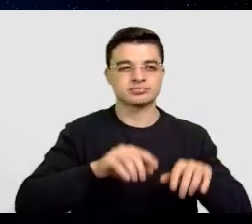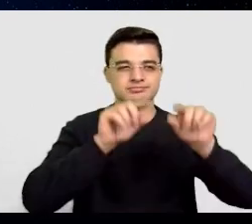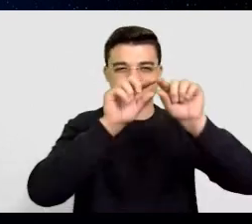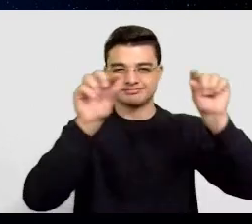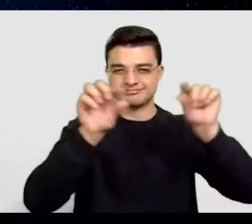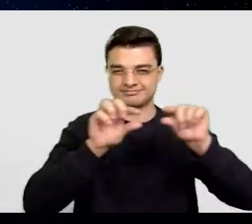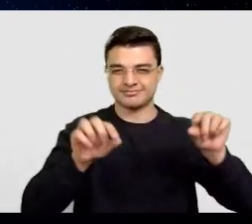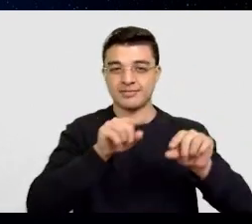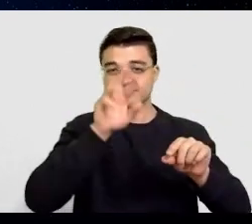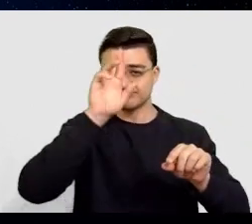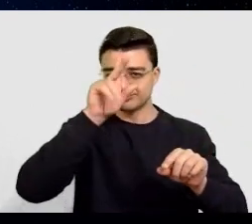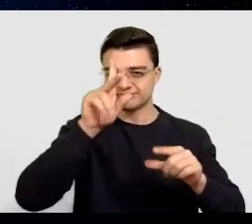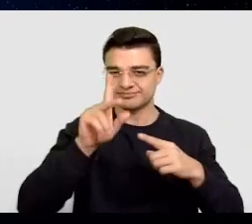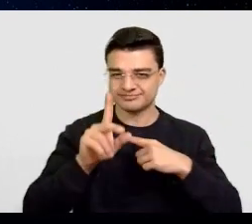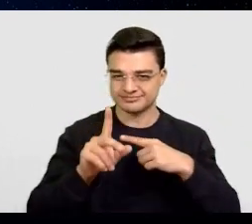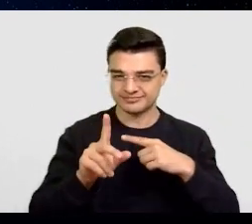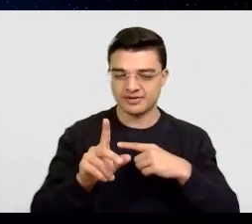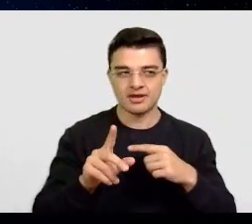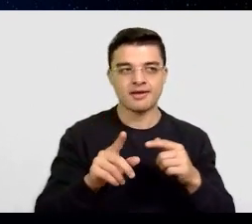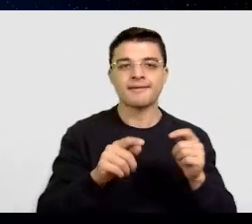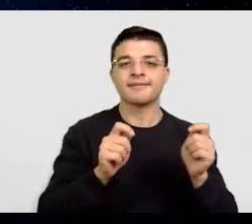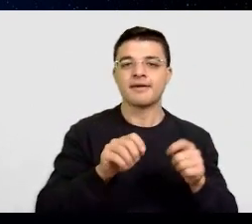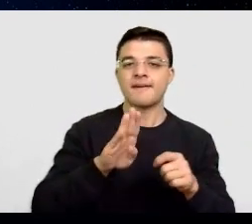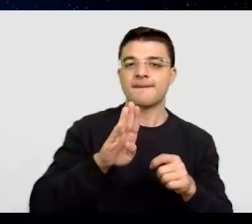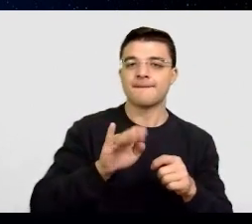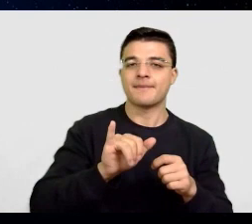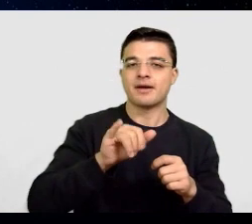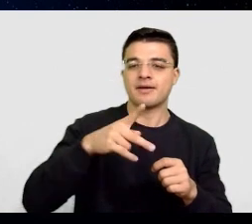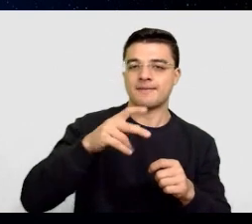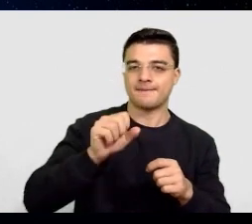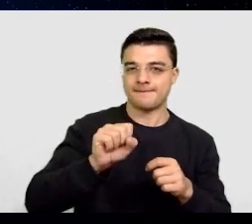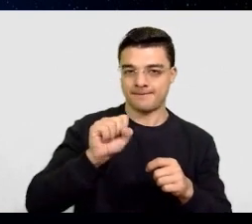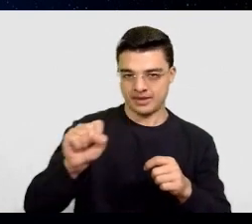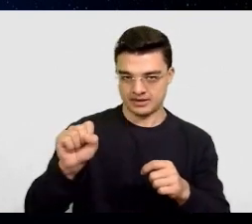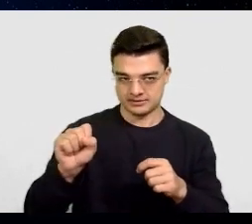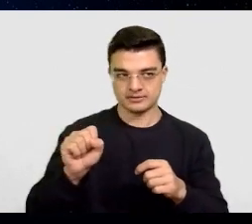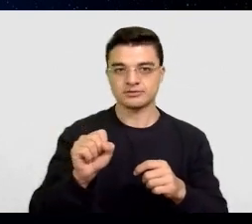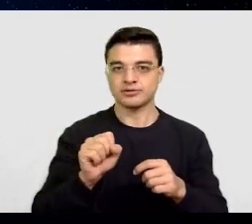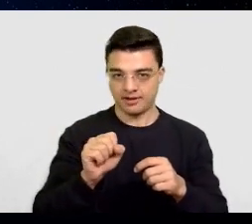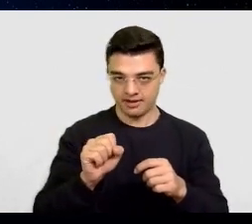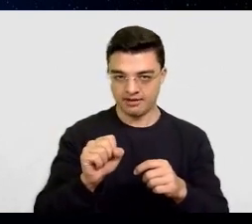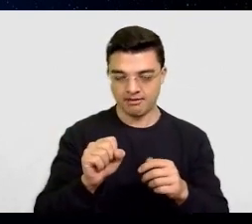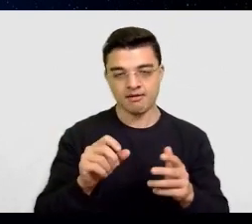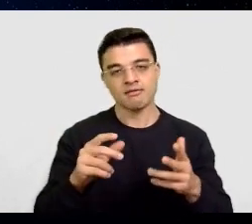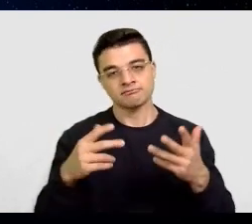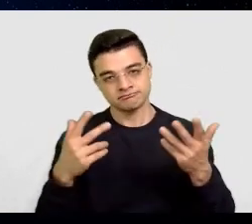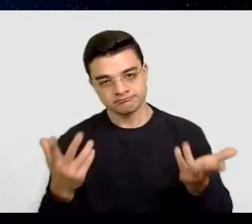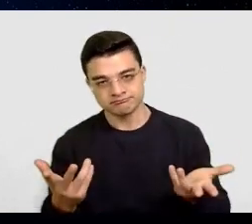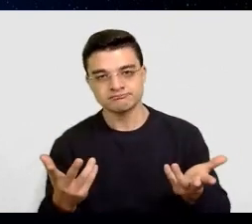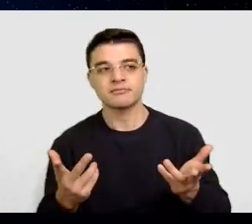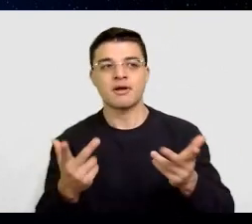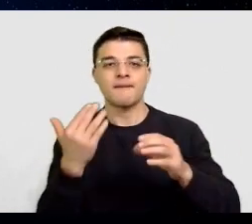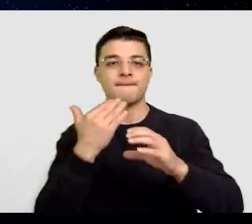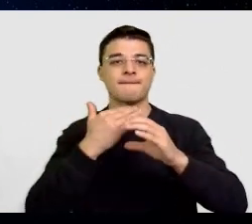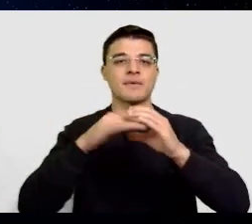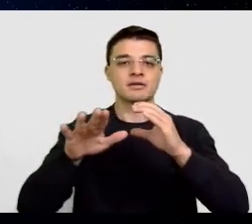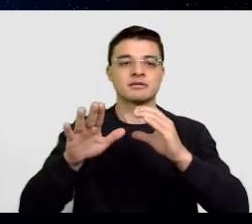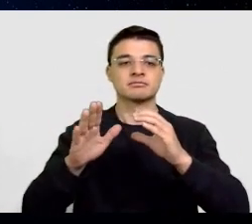que permita um bypass, o atacante ele consegue fazer com que esse servidor envie as requisições para onde ele